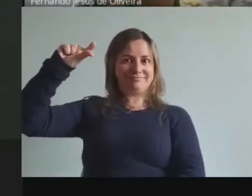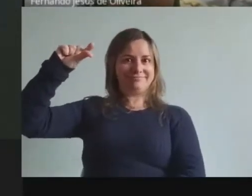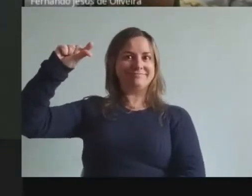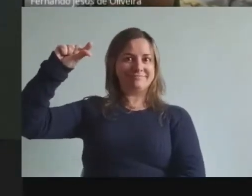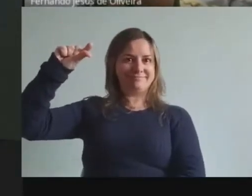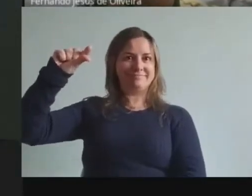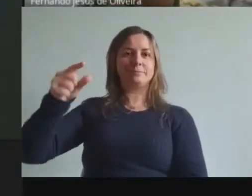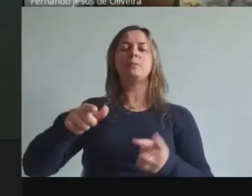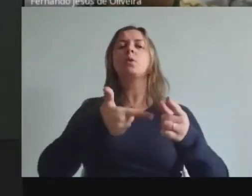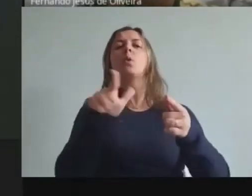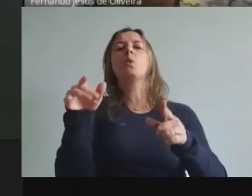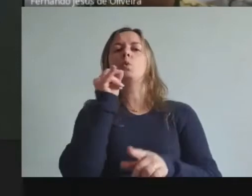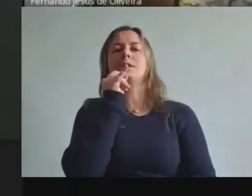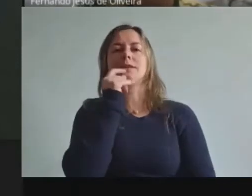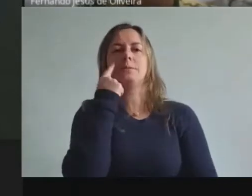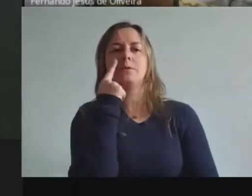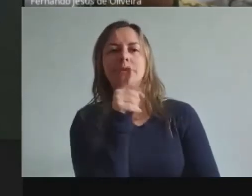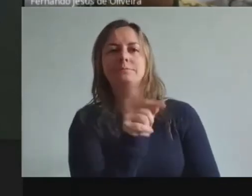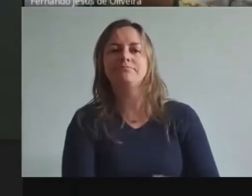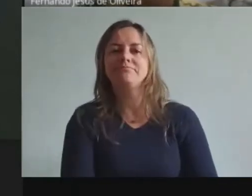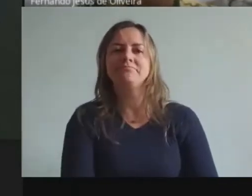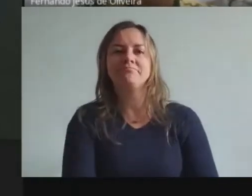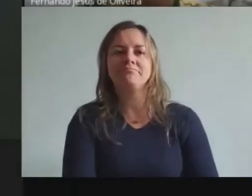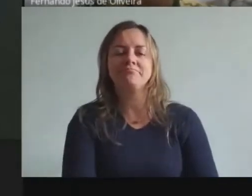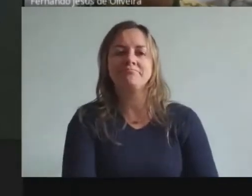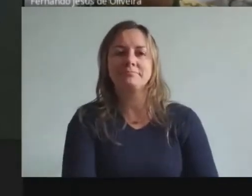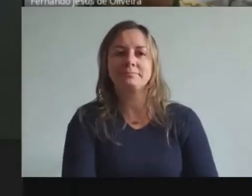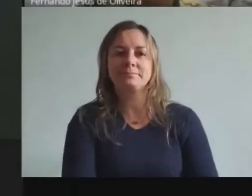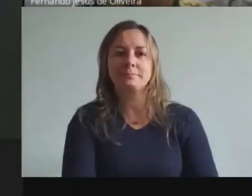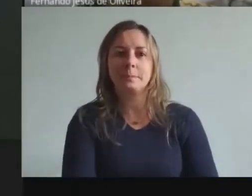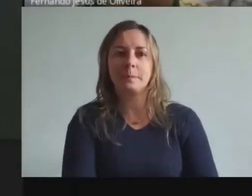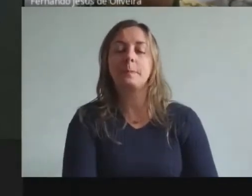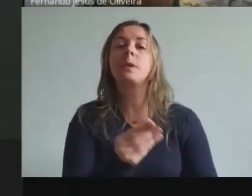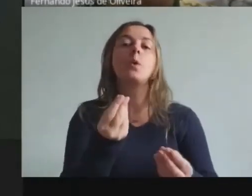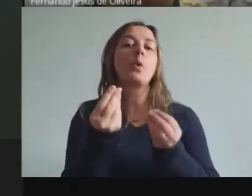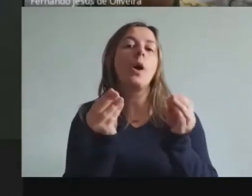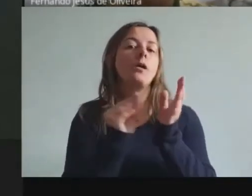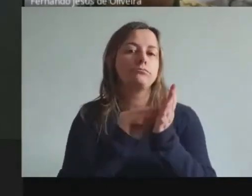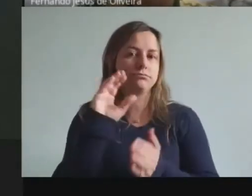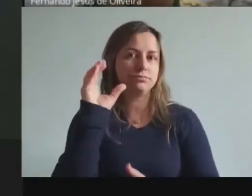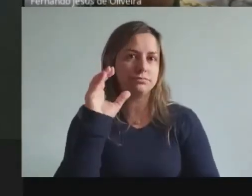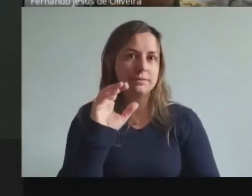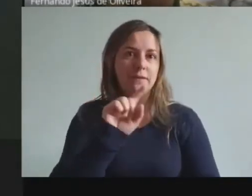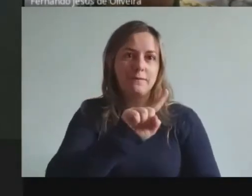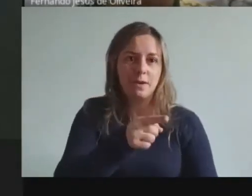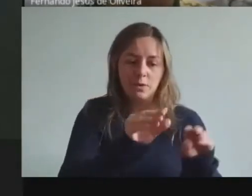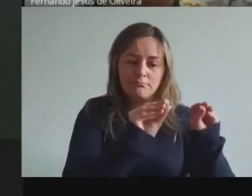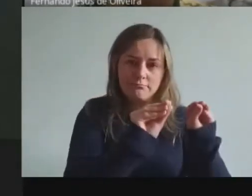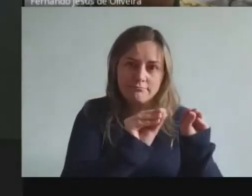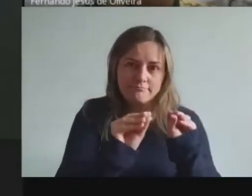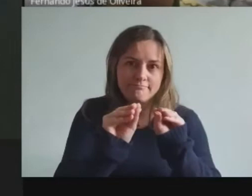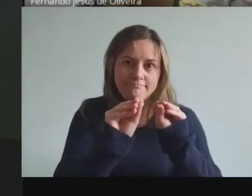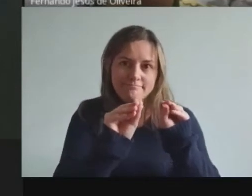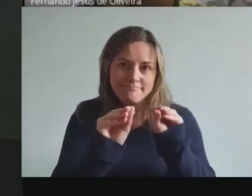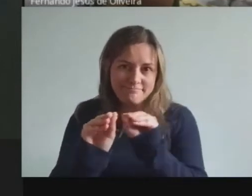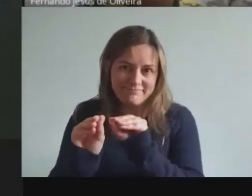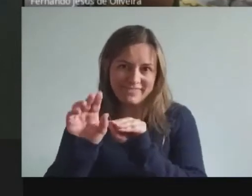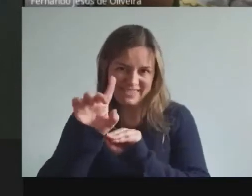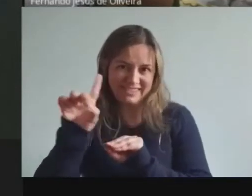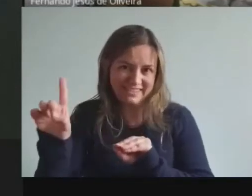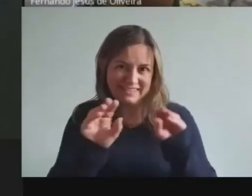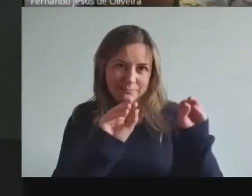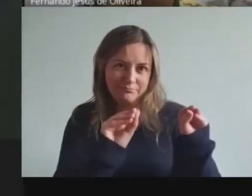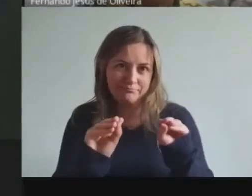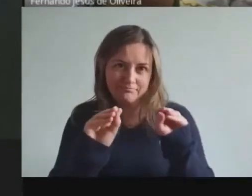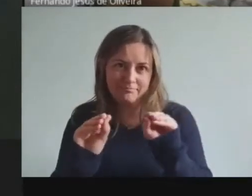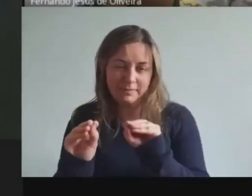0,0789 vezes 10 a menos 26. Vou escrever em notação científica. Então, vou trazer a vírgula para cá, ó.